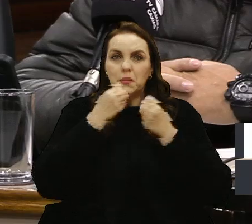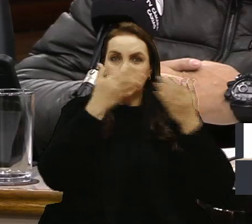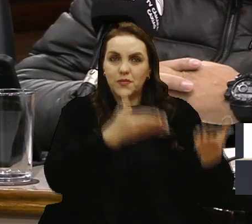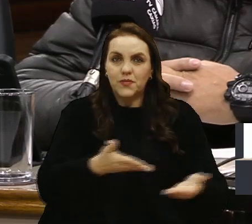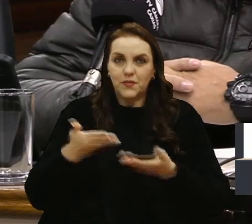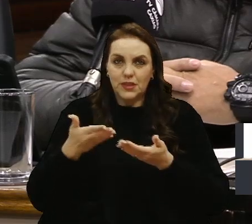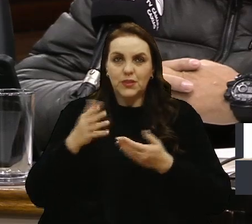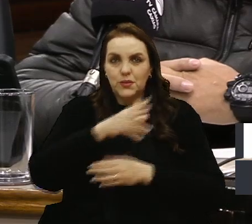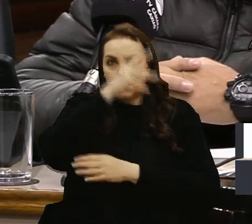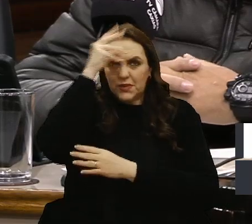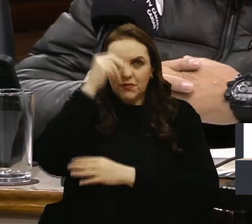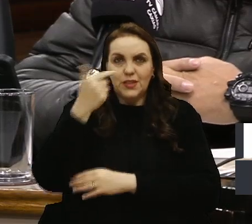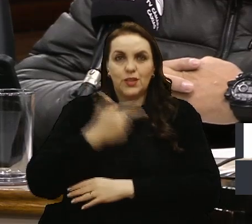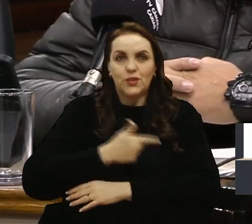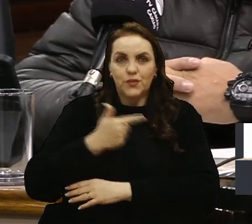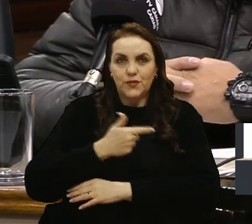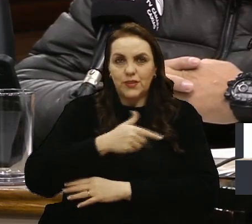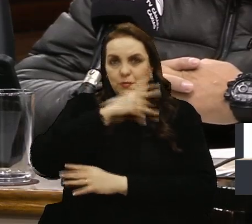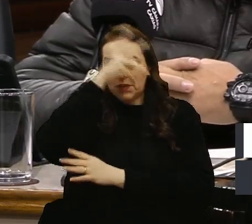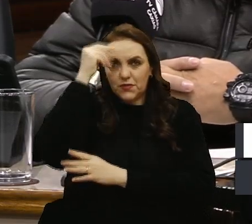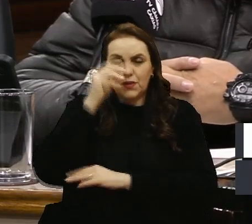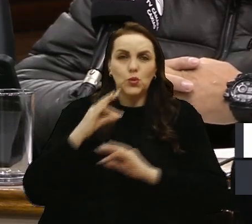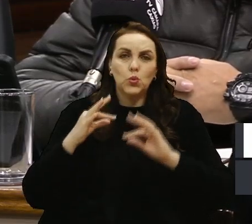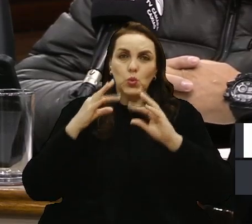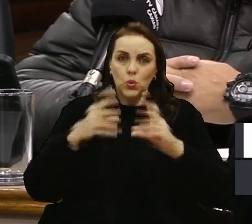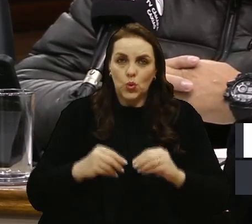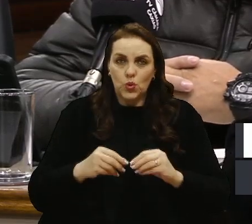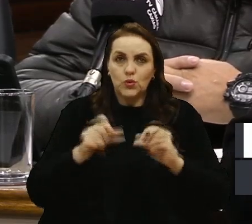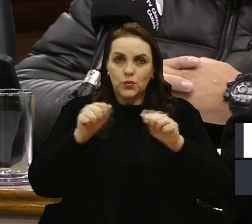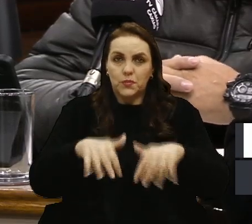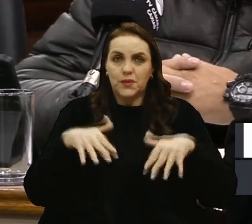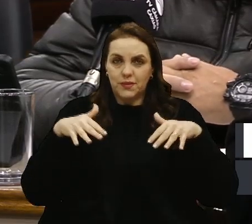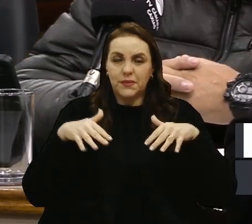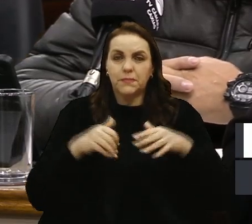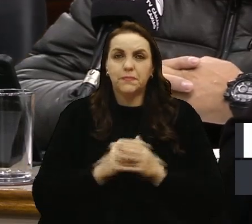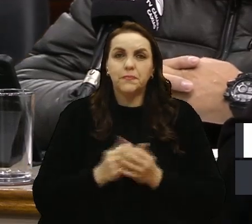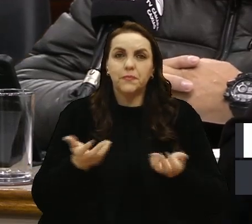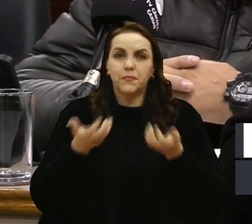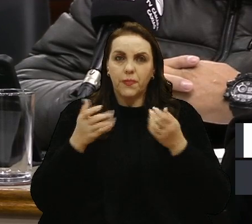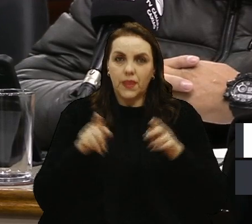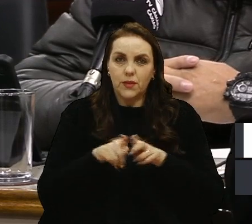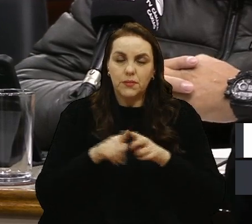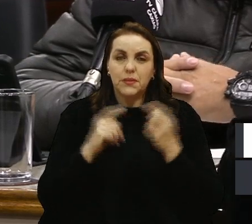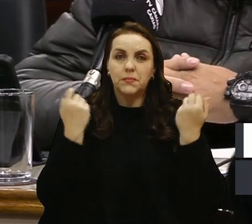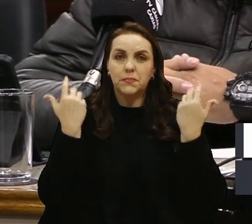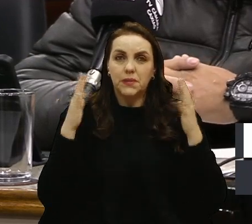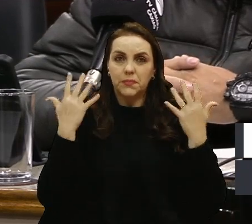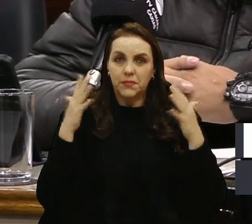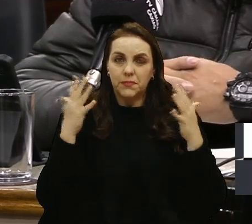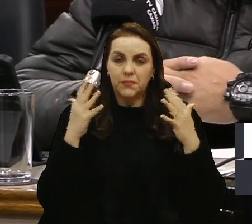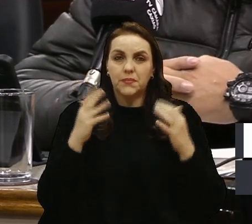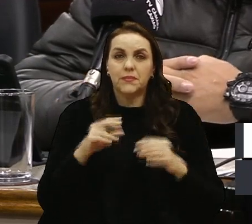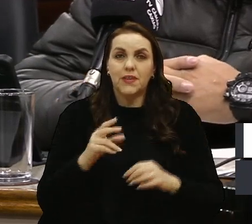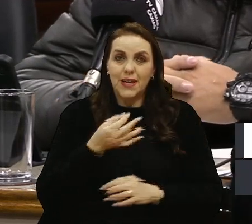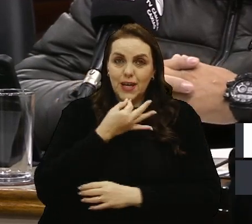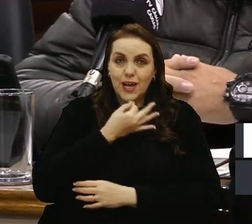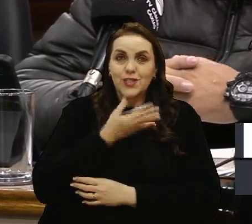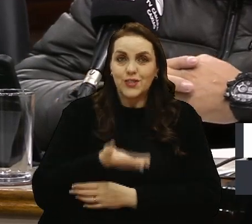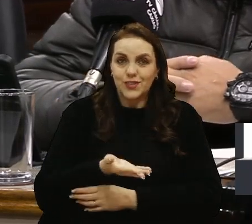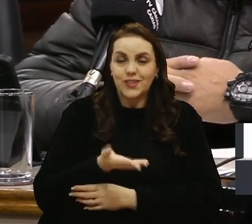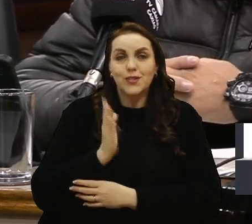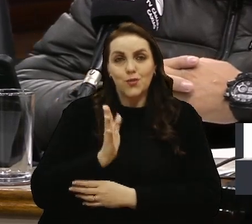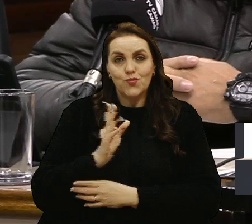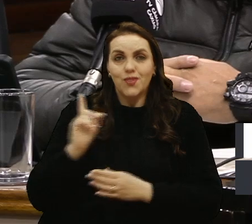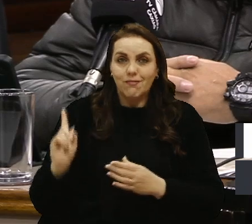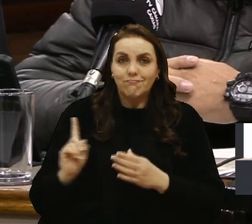ao nosso prefeito, vice-prefeito e todos aqui nesse plenário. Quero também parabenizar a nossa Caxias, e eu que já me